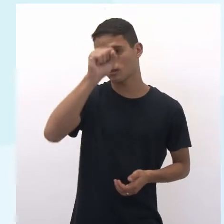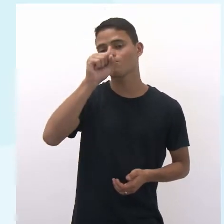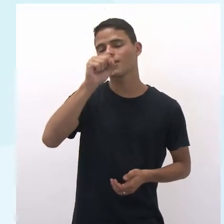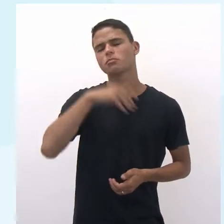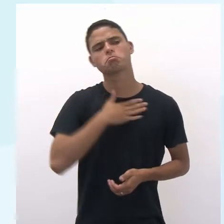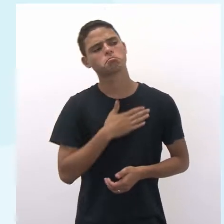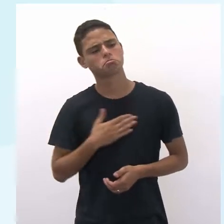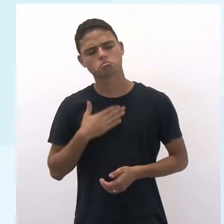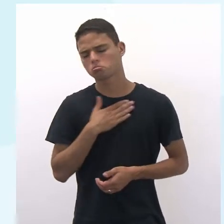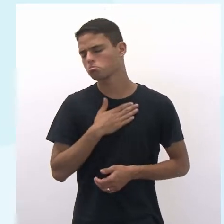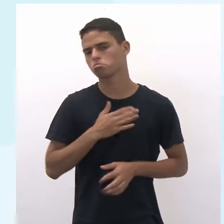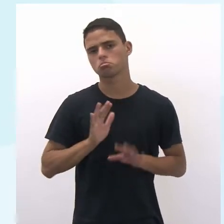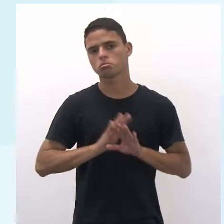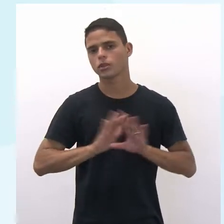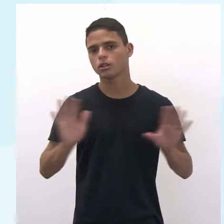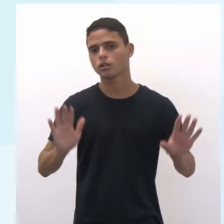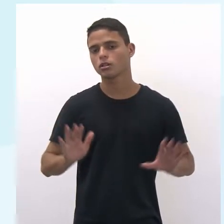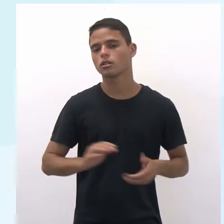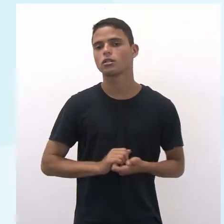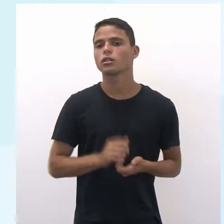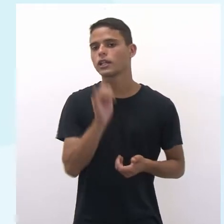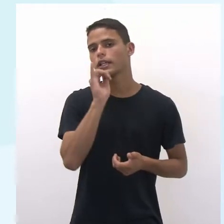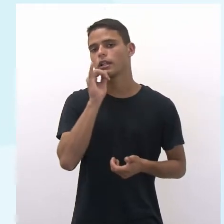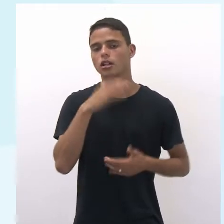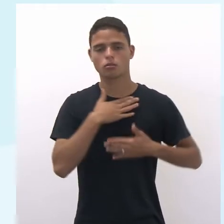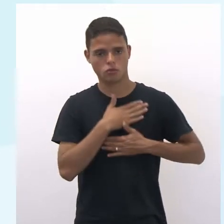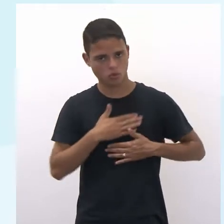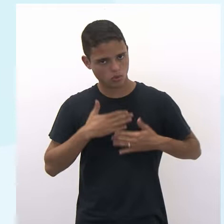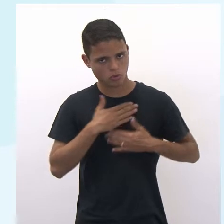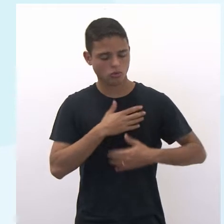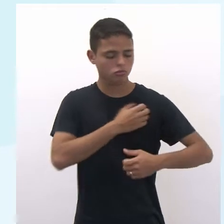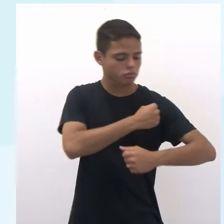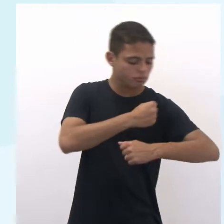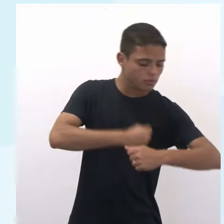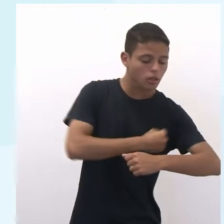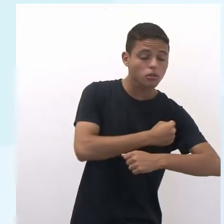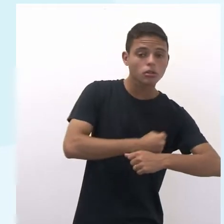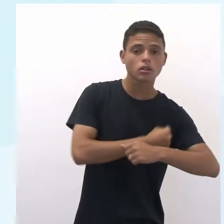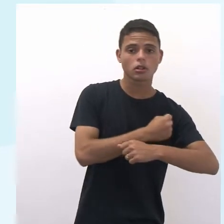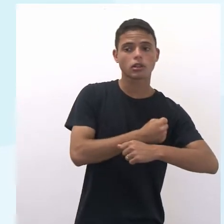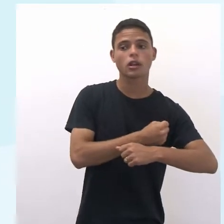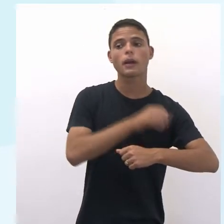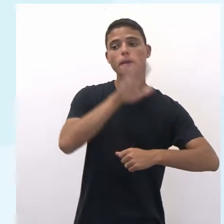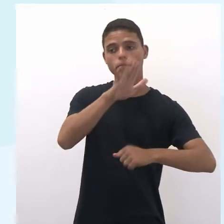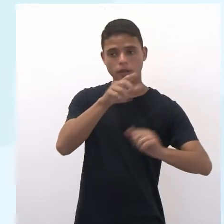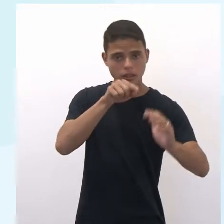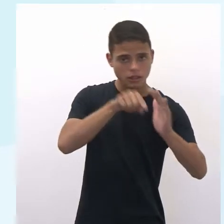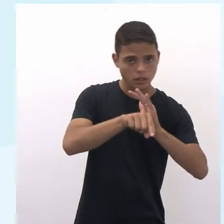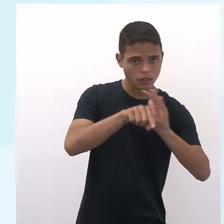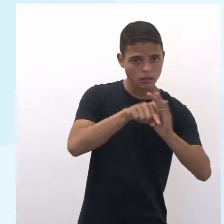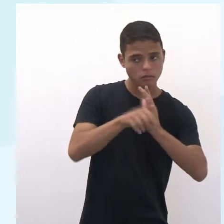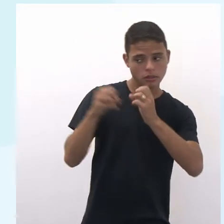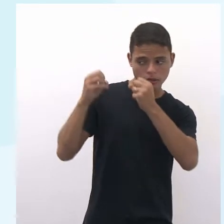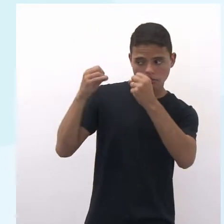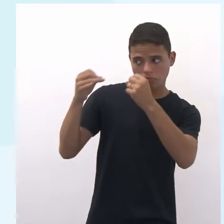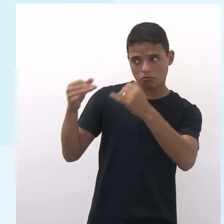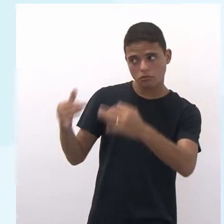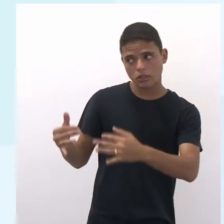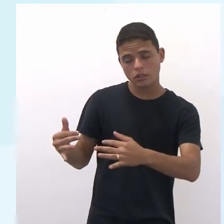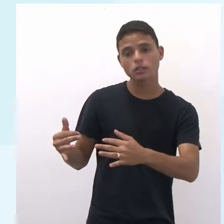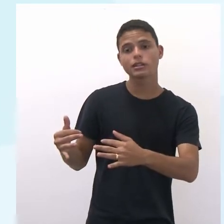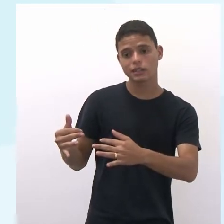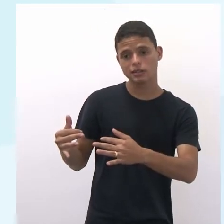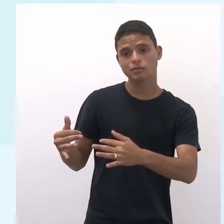gosto, né? Então, assim, eu gosto de gastronomia, né? Mas diz a pesquisa que nós não aprendemos muito quando experimentamos